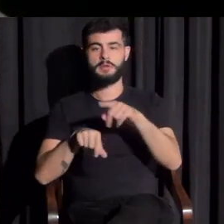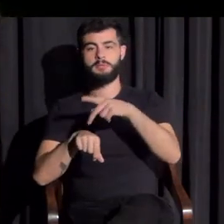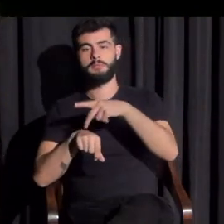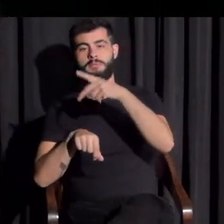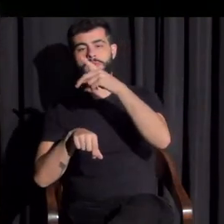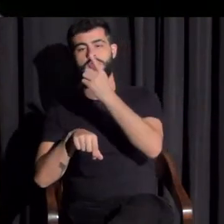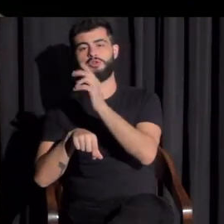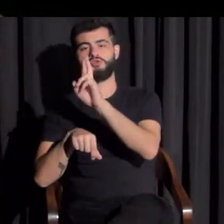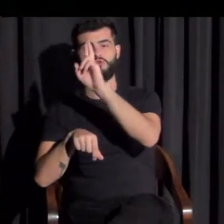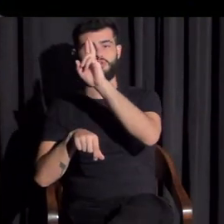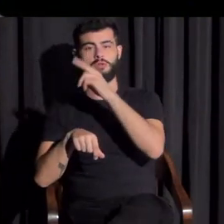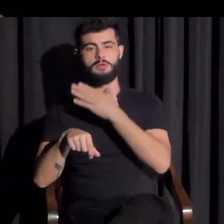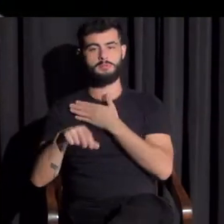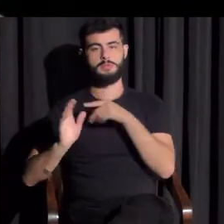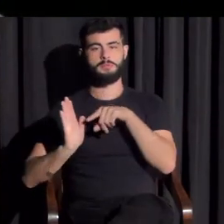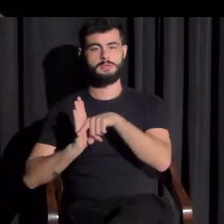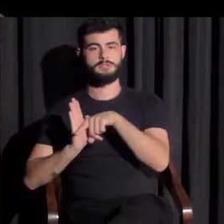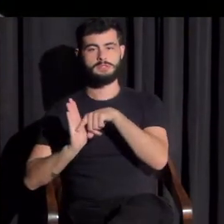realizei.